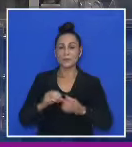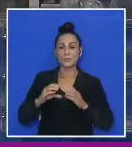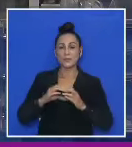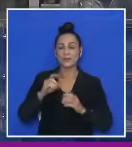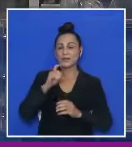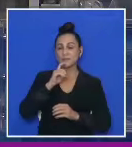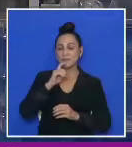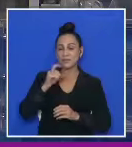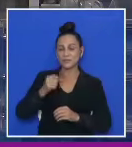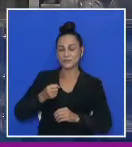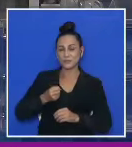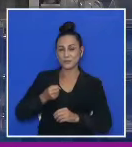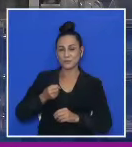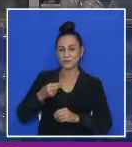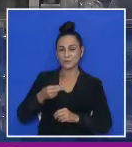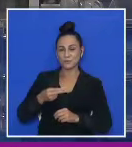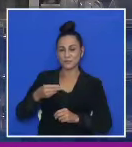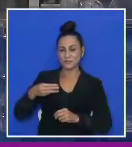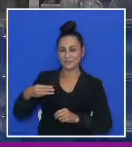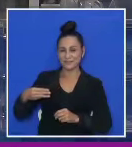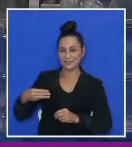Bola verde número 23.